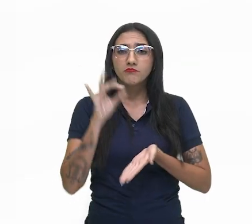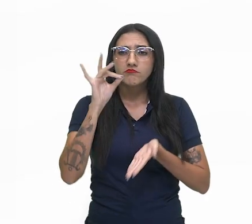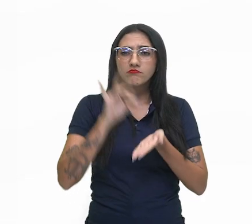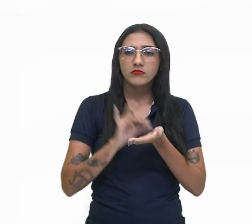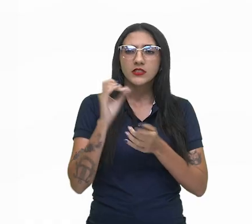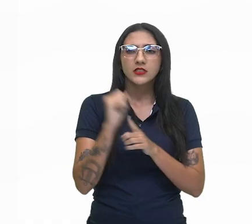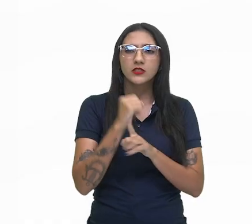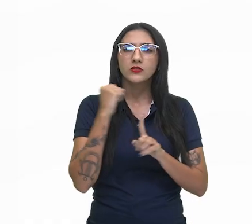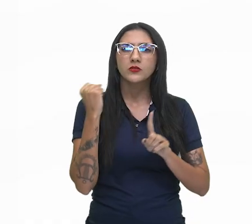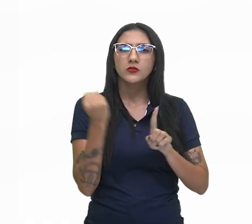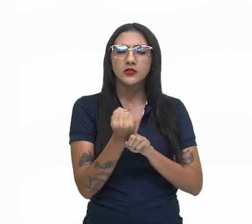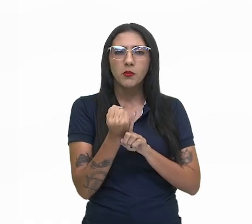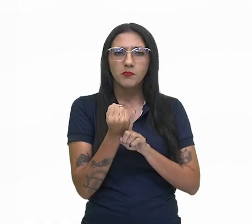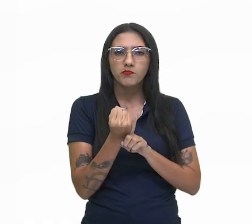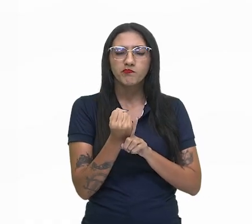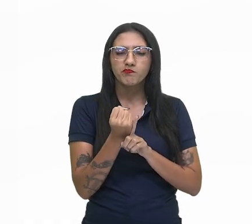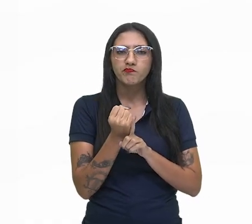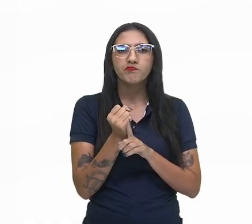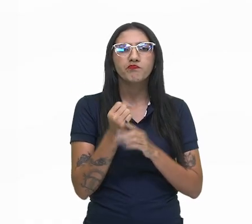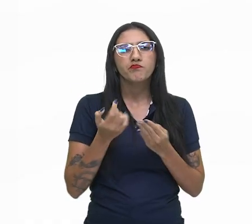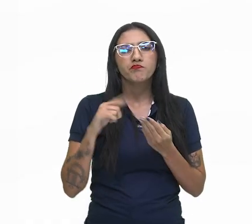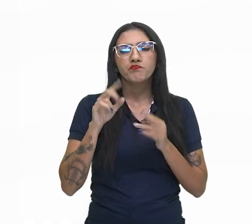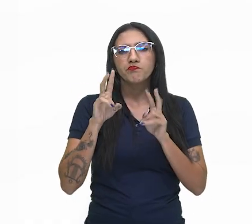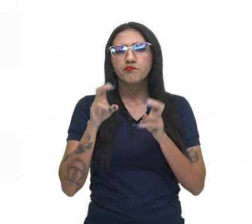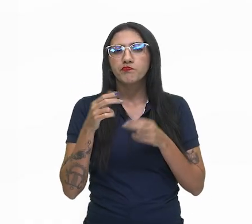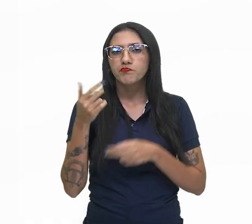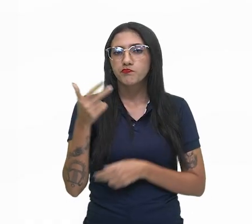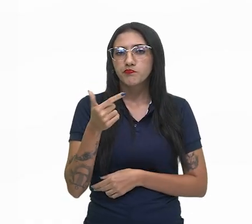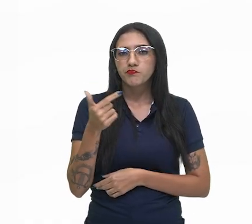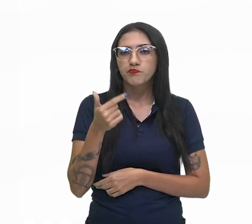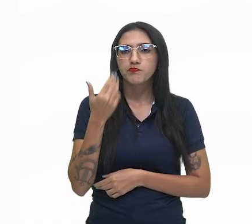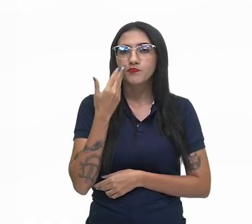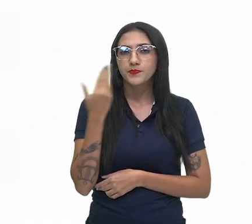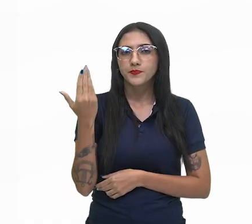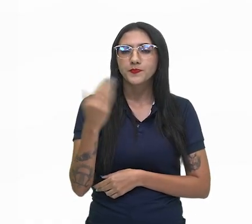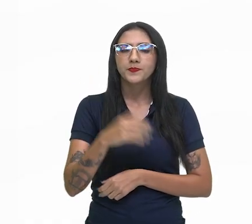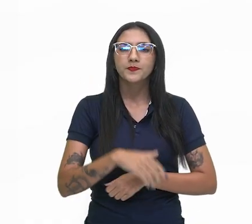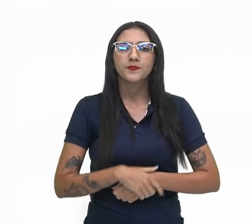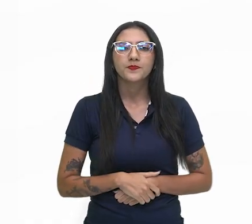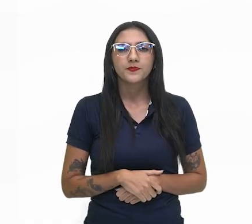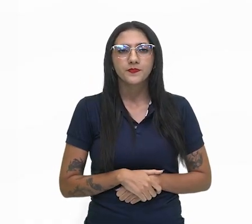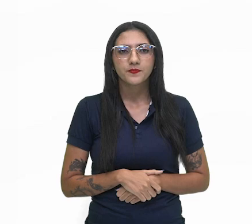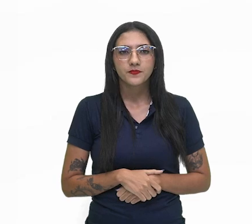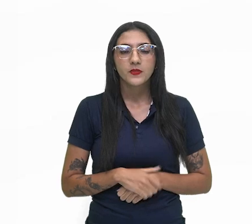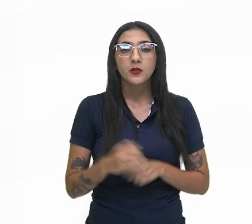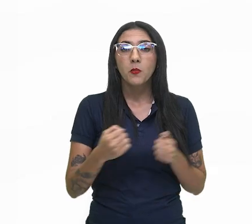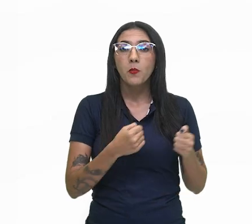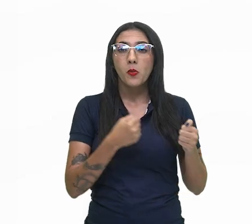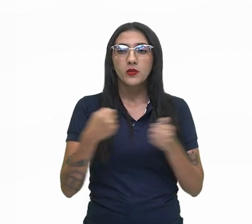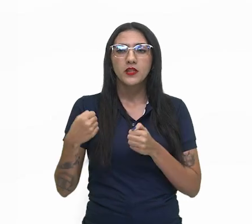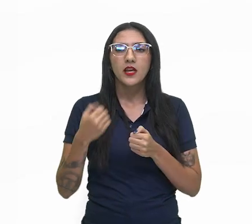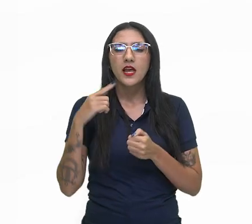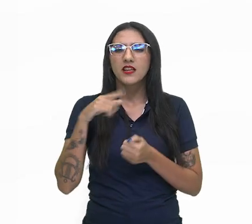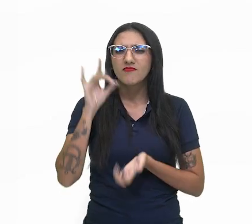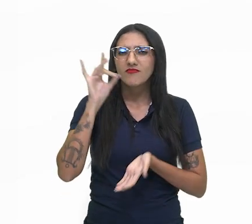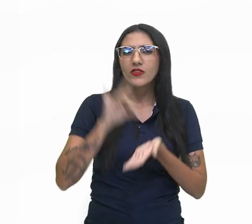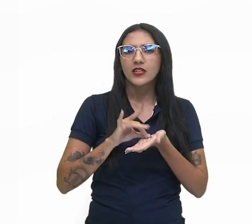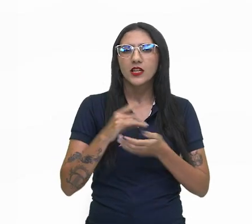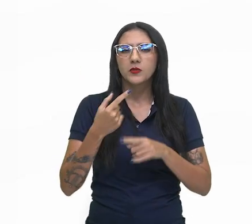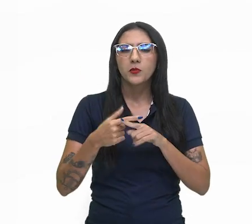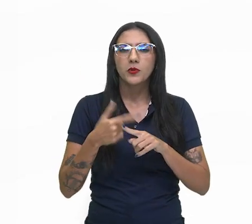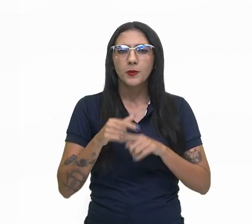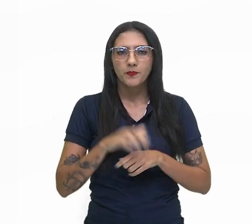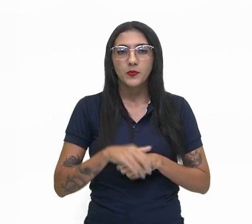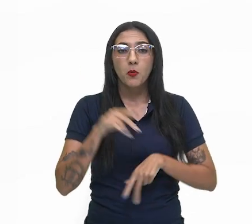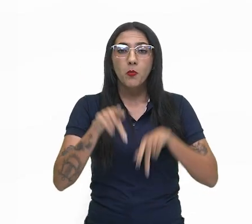social, tá bom? A legitimidade social, a gente diz o seguinte, o poder, ele é legítimo por quê? Porque